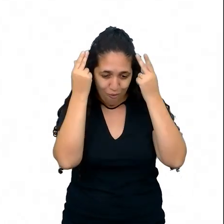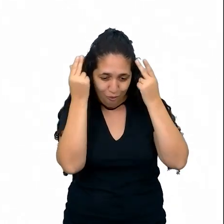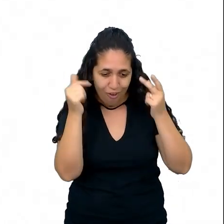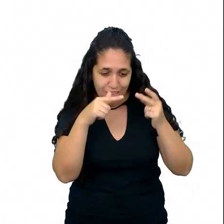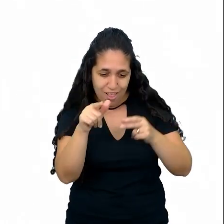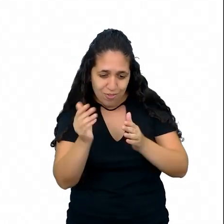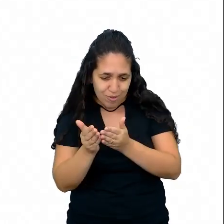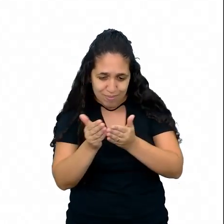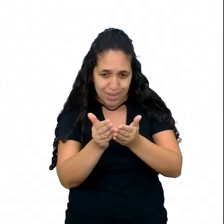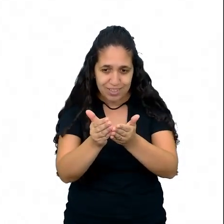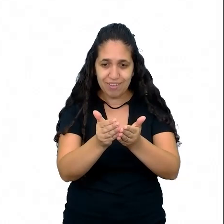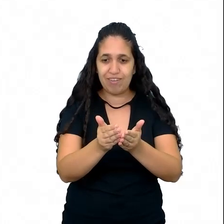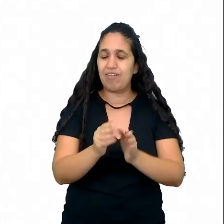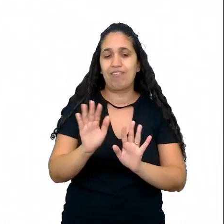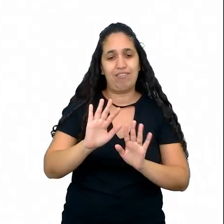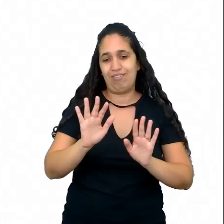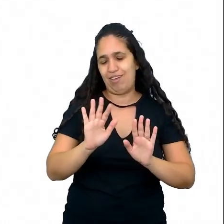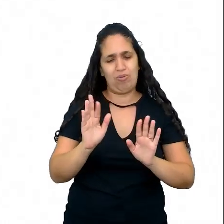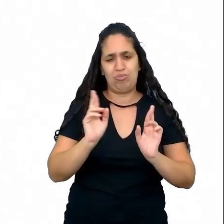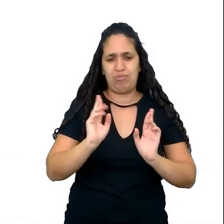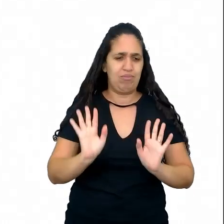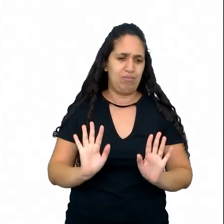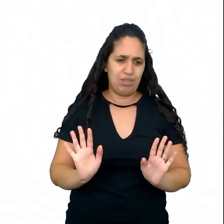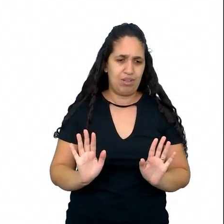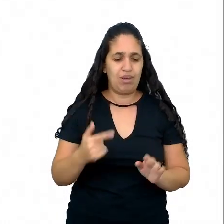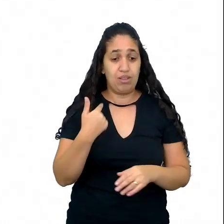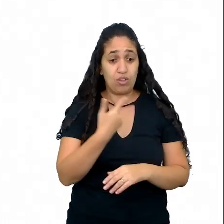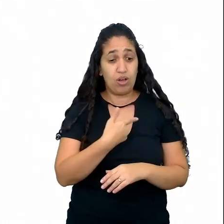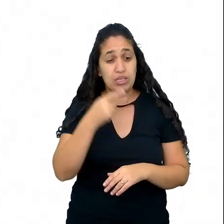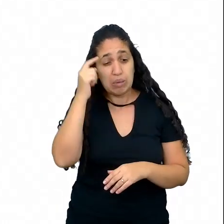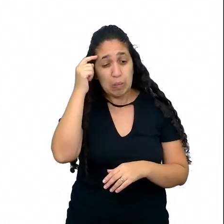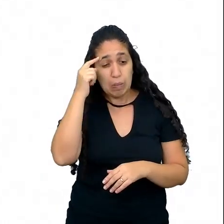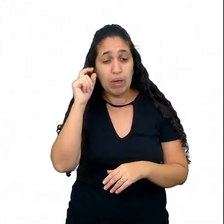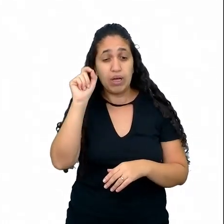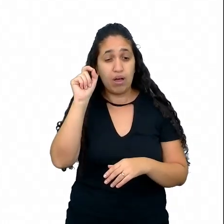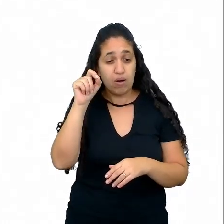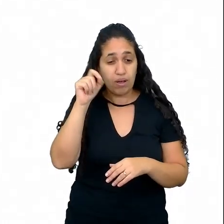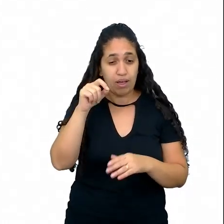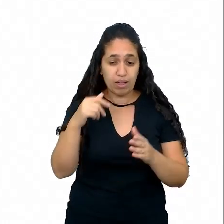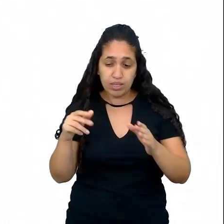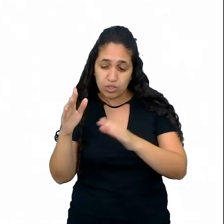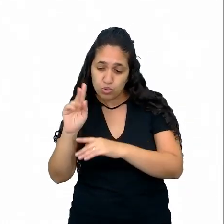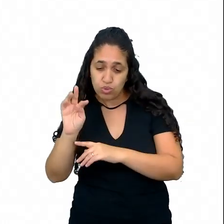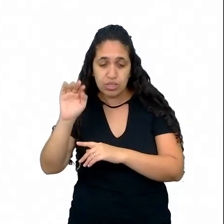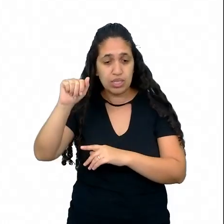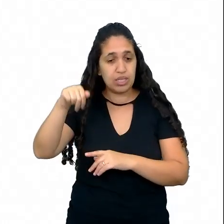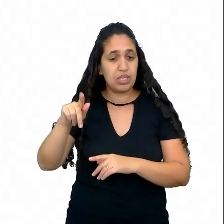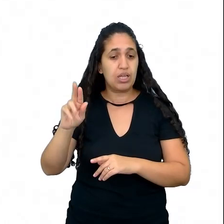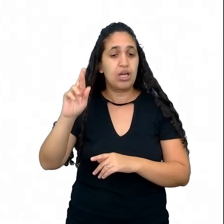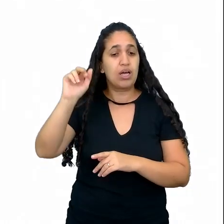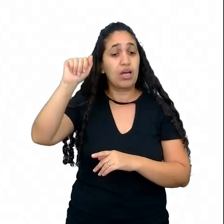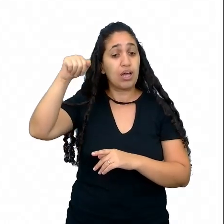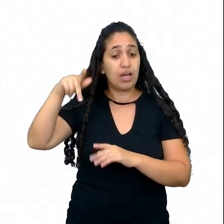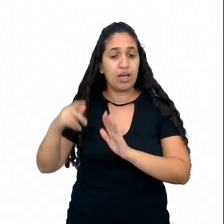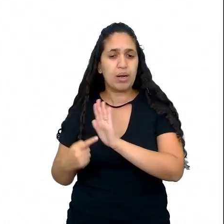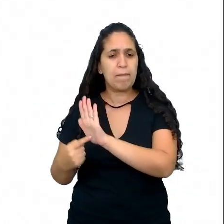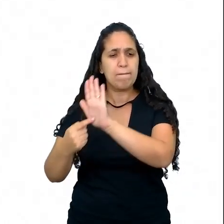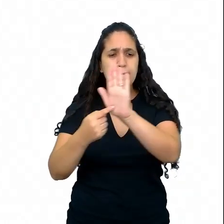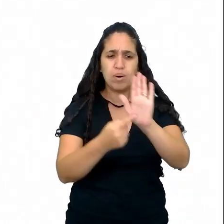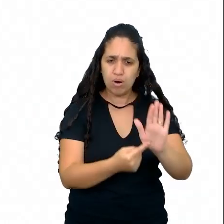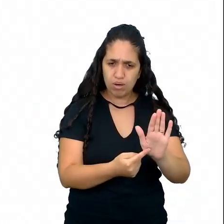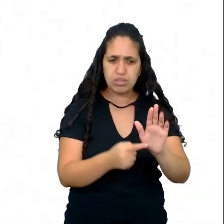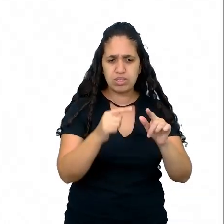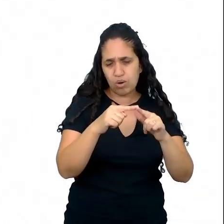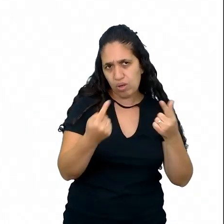um barquinho. Não é isso que a gente espera do Tangram. O que nós esperamos do Tangram é que, na verdade, você use para mostrar na nossa ampliação,